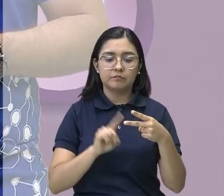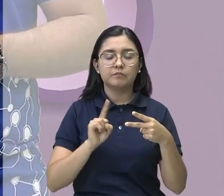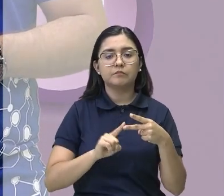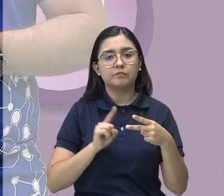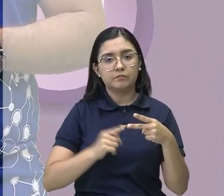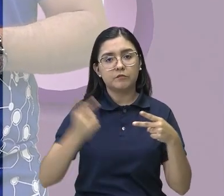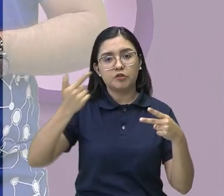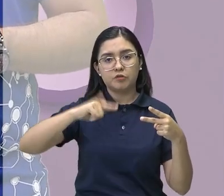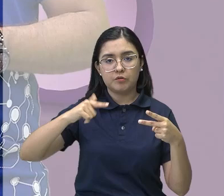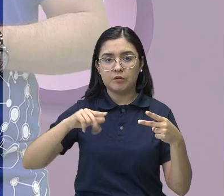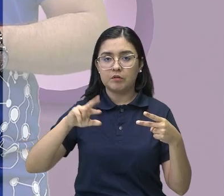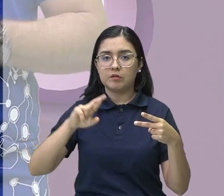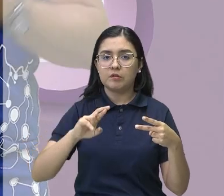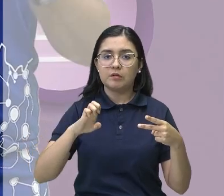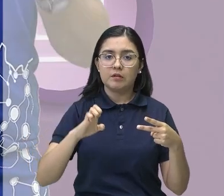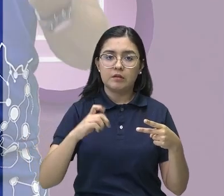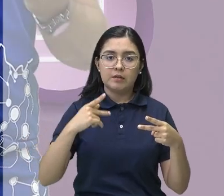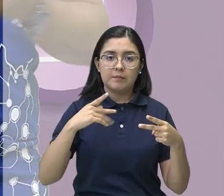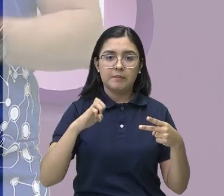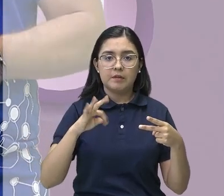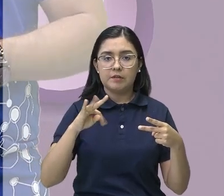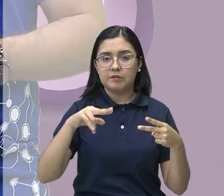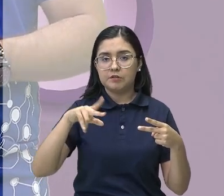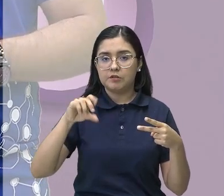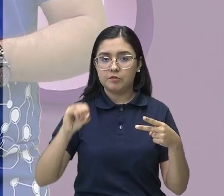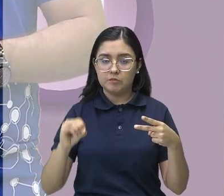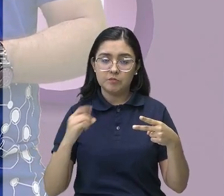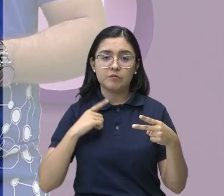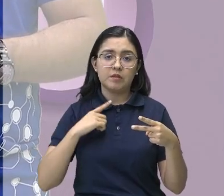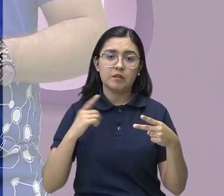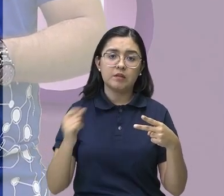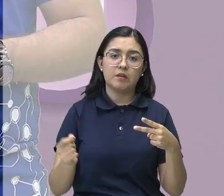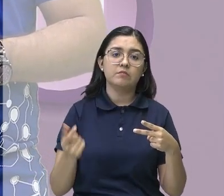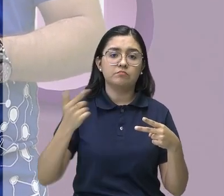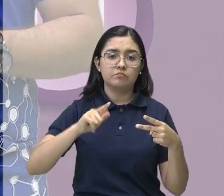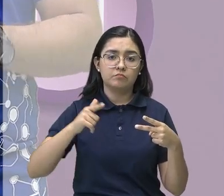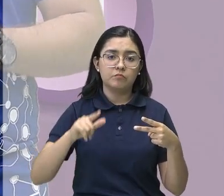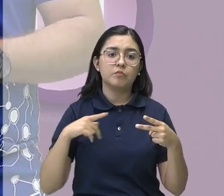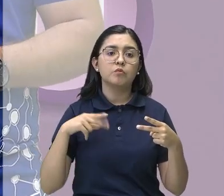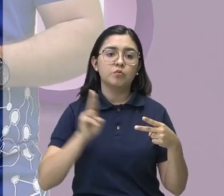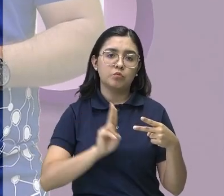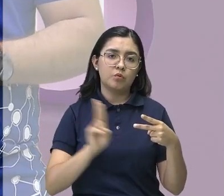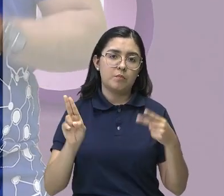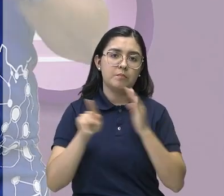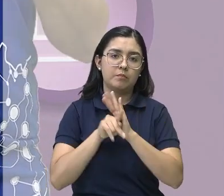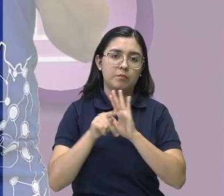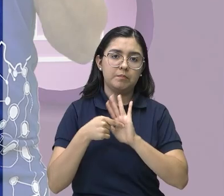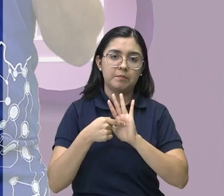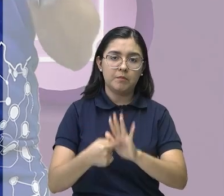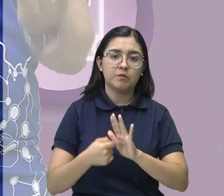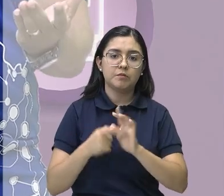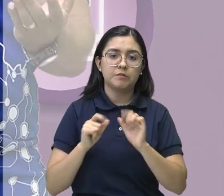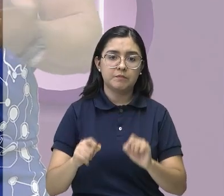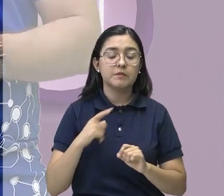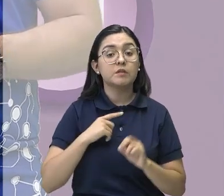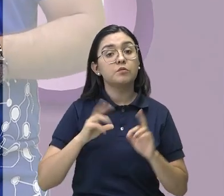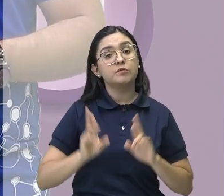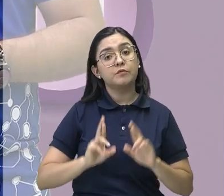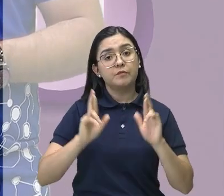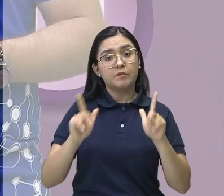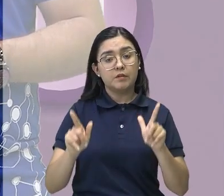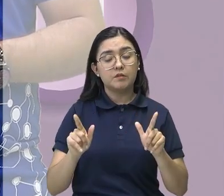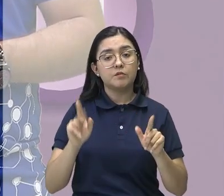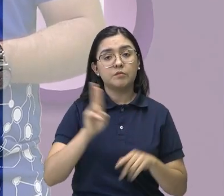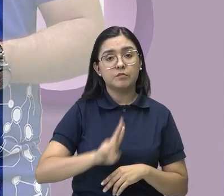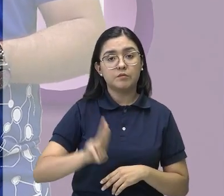elementos repetidos é quando nós temos elementos repetidos, exatamente como o próprio título diz. Quando são diferentes,